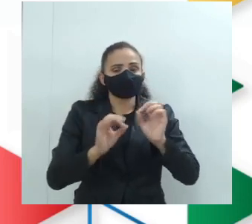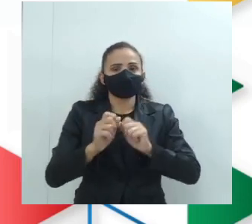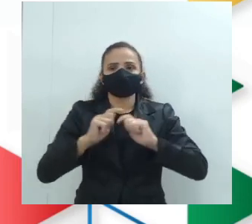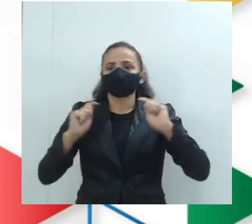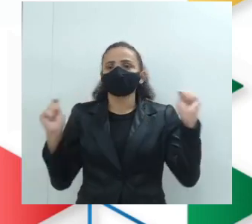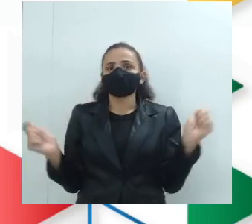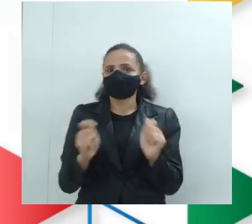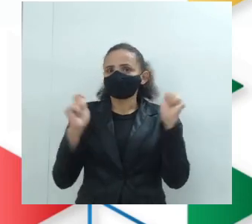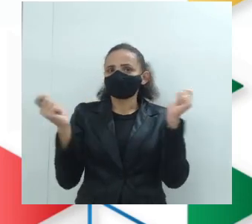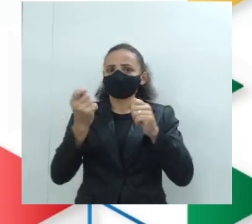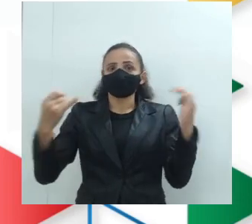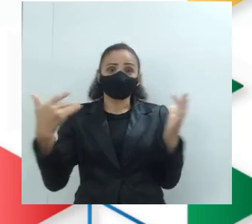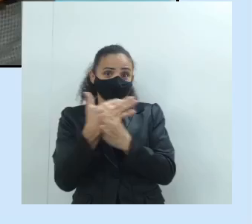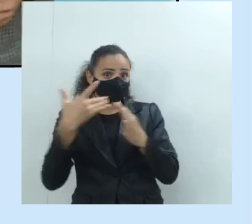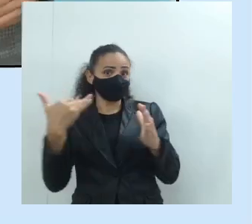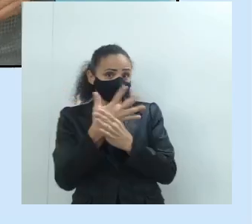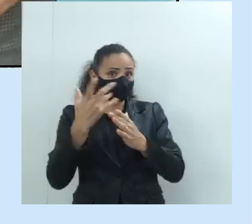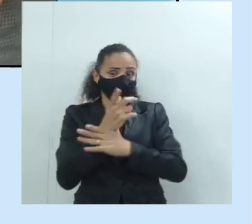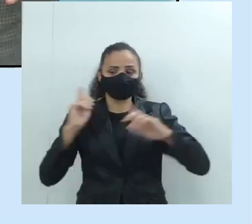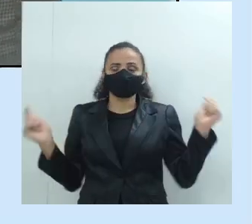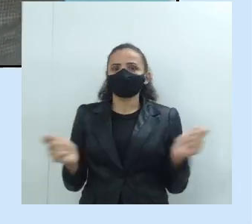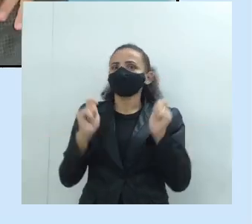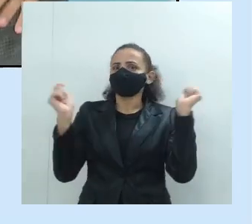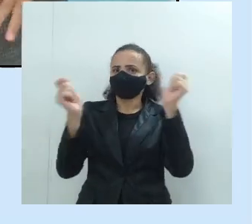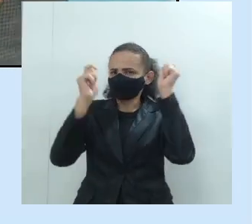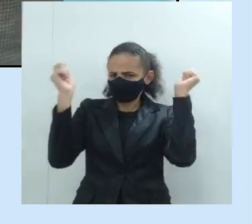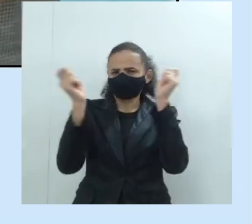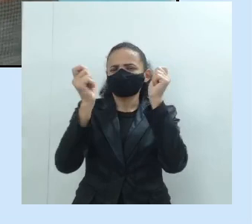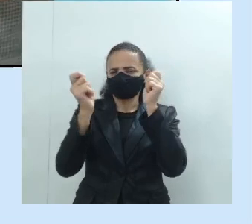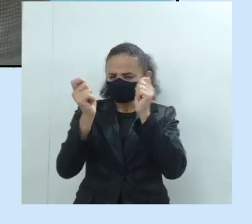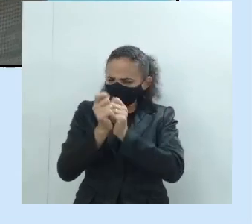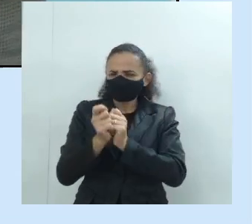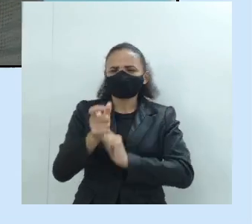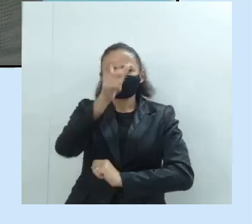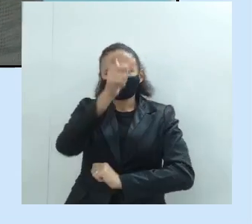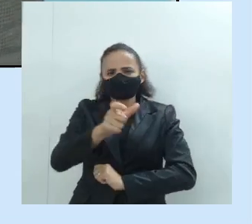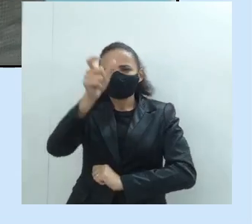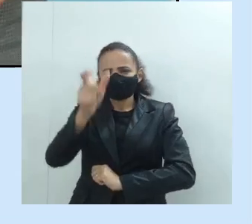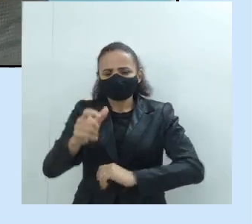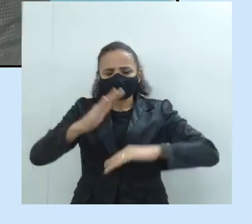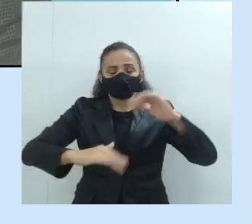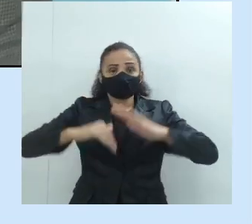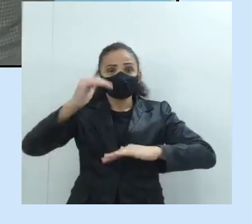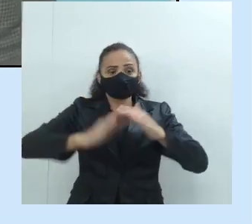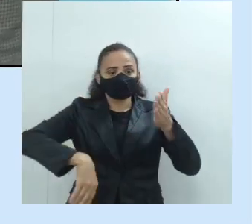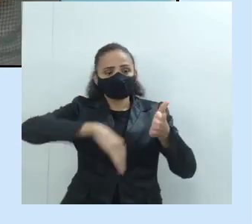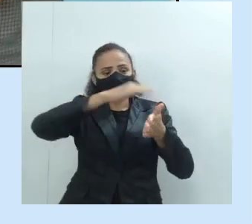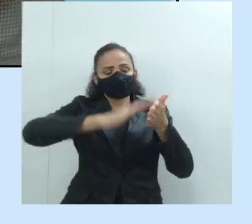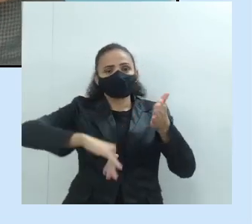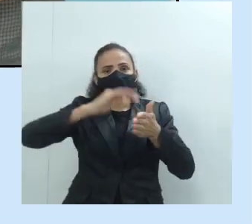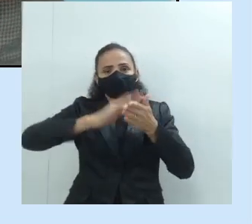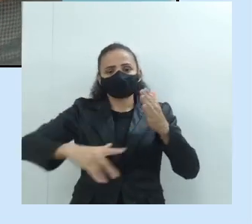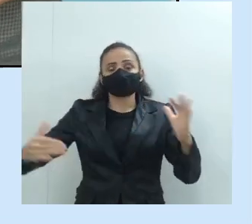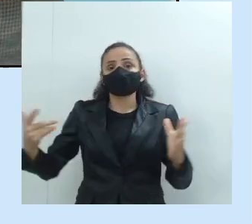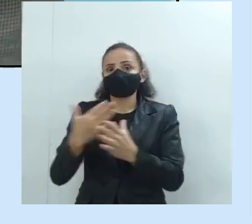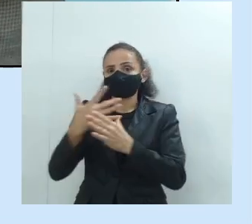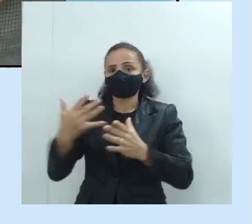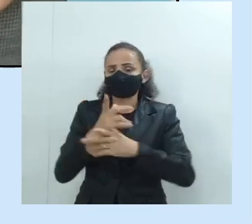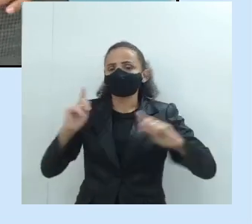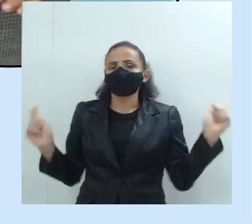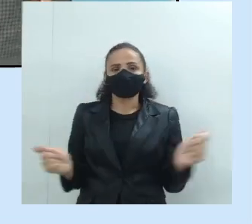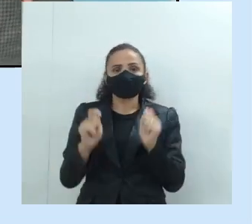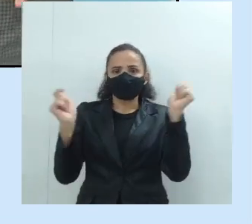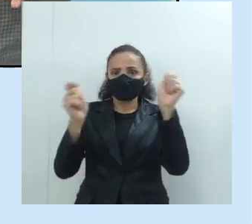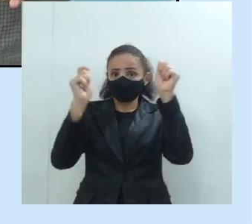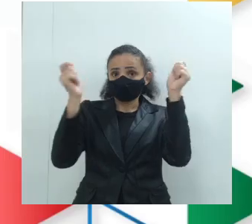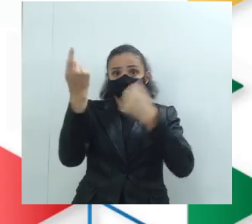que a gente está usando aí a referência, sabe, de grandes pintores dessa área lá de Caruaru que trabalham com